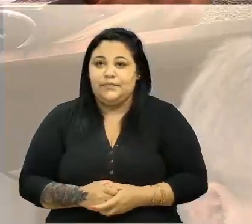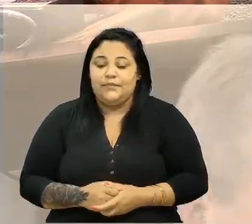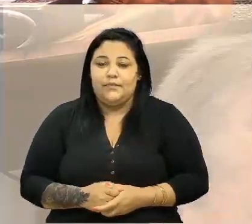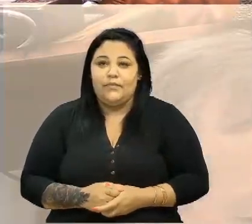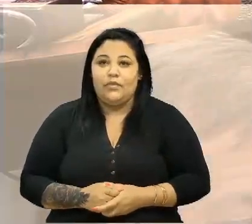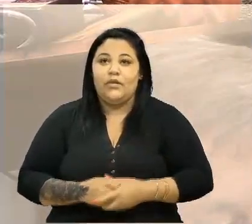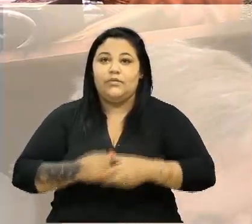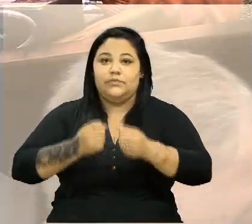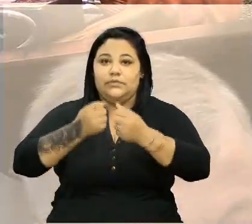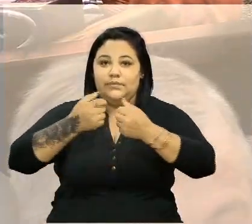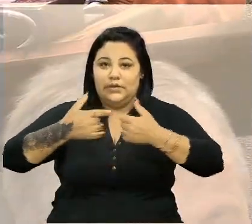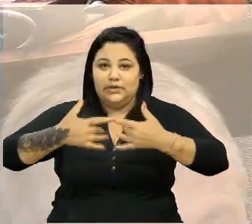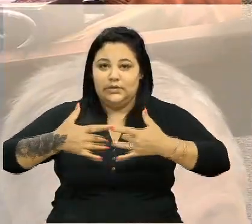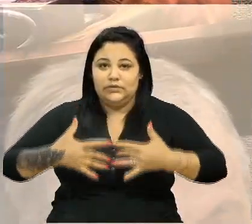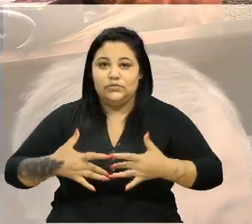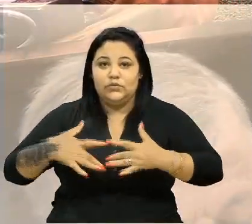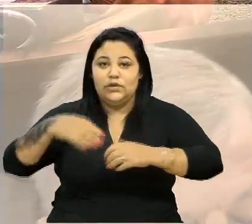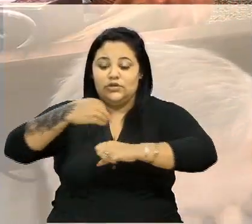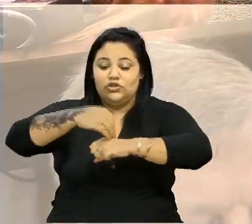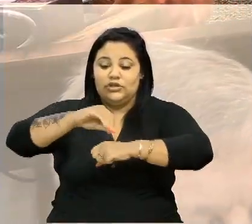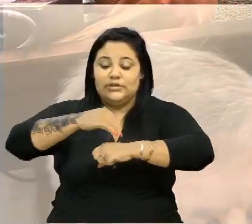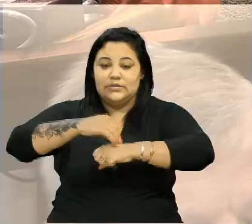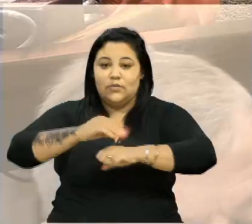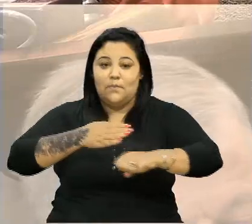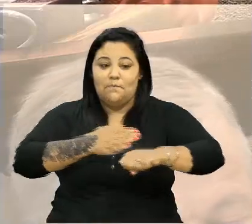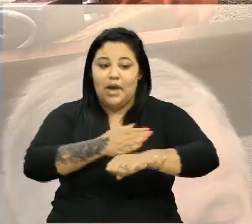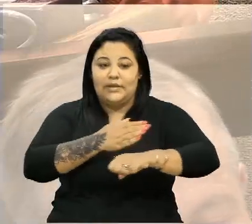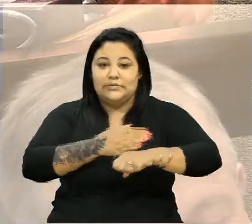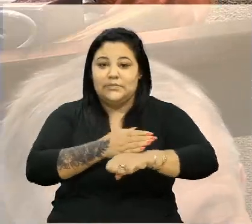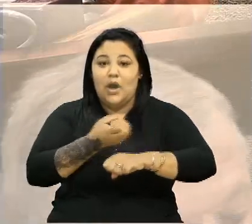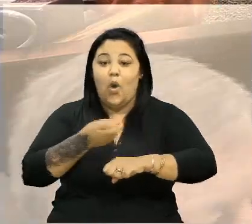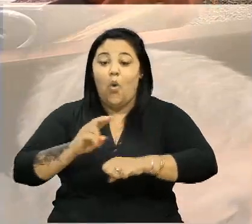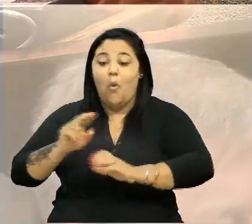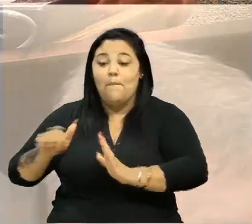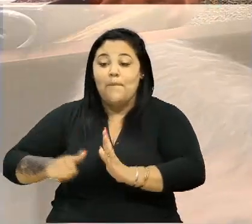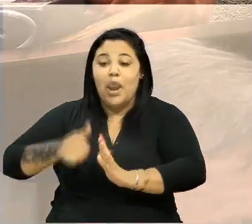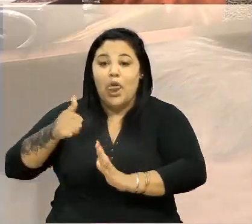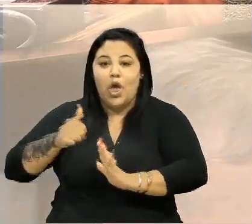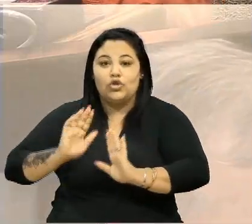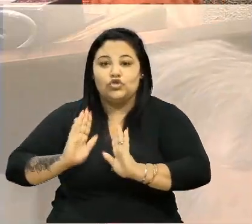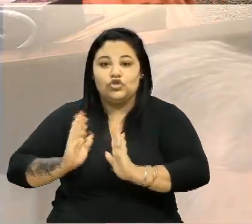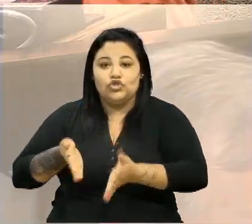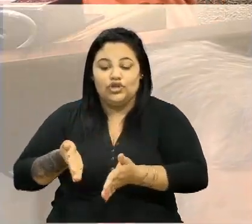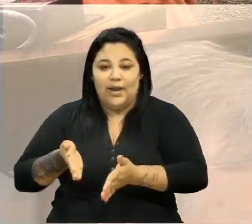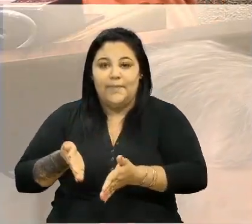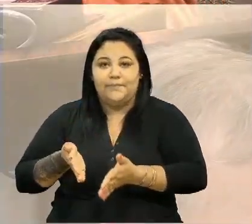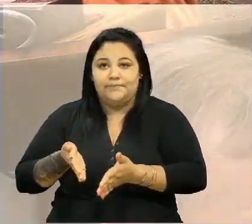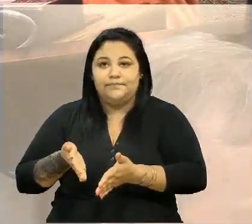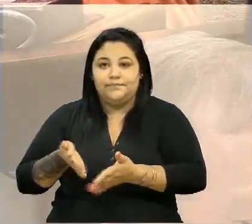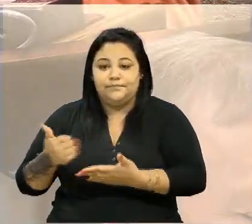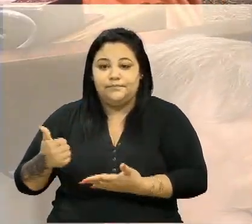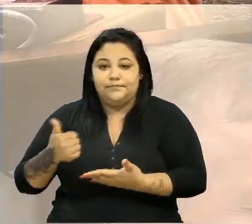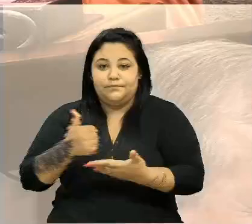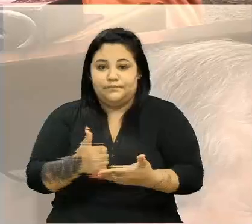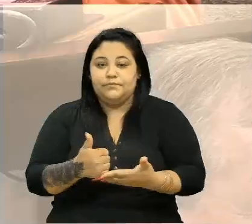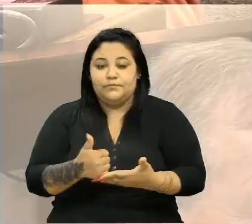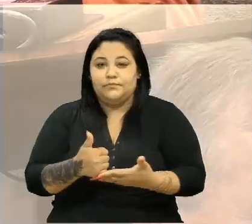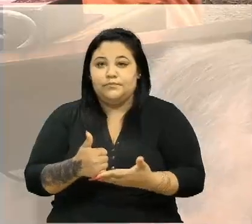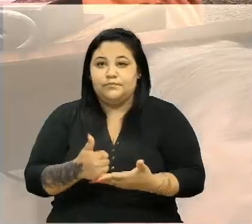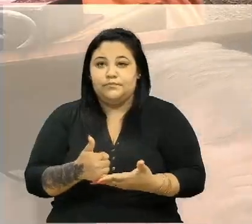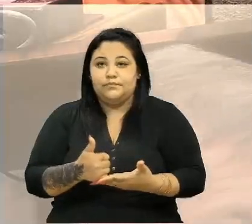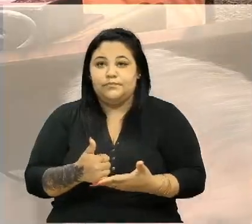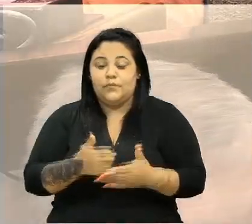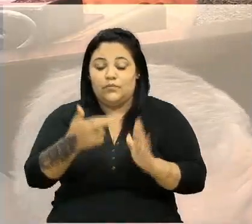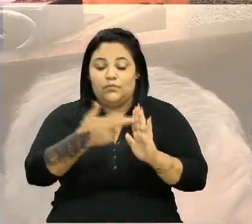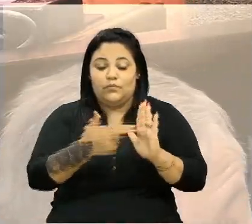estendendo a preposição amparada, ou melhor, estando a preposição amparada pelo regime